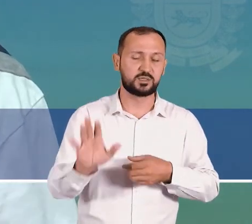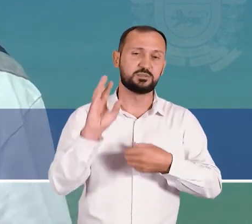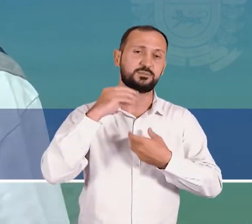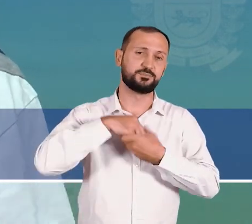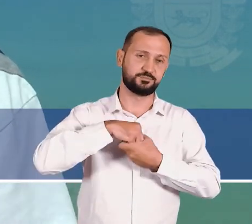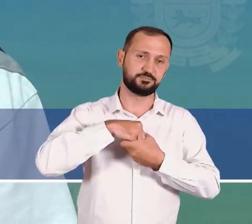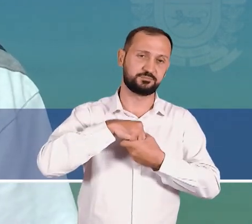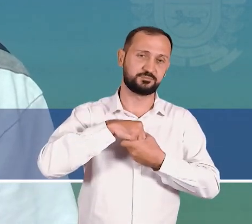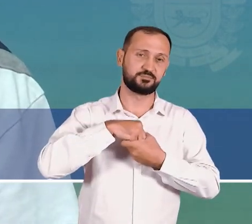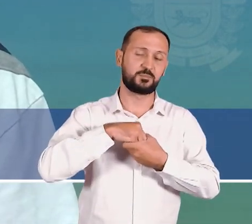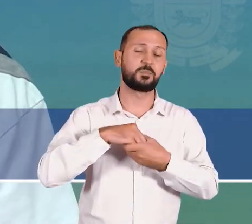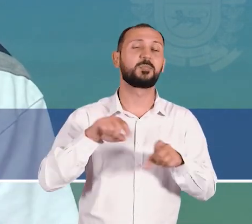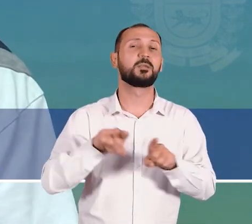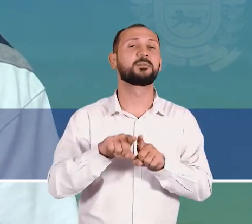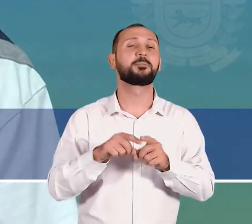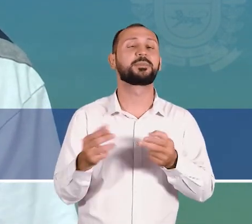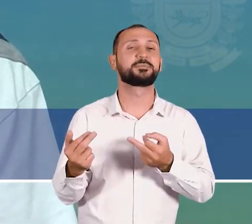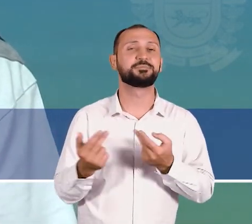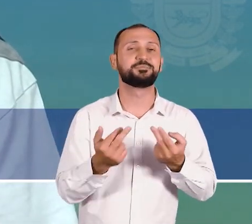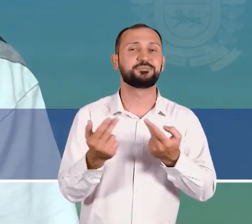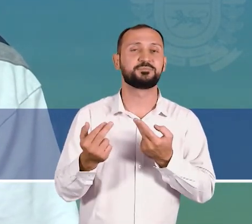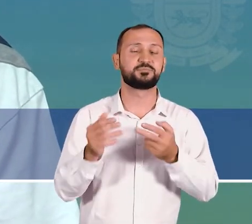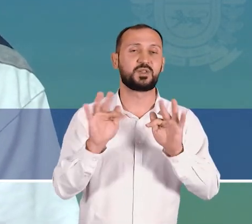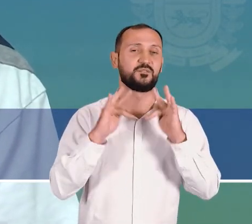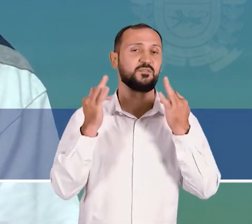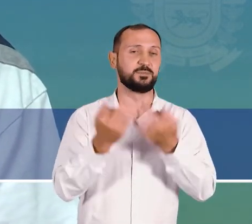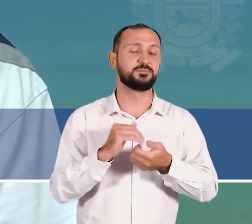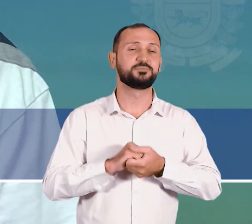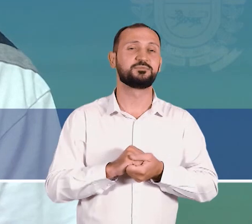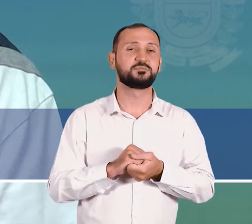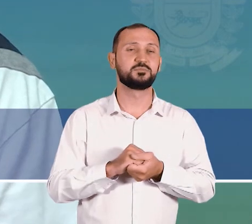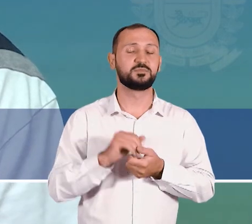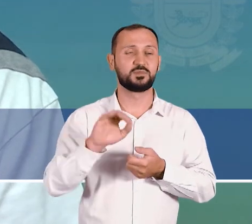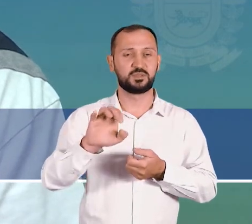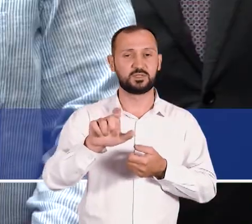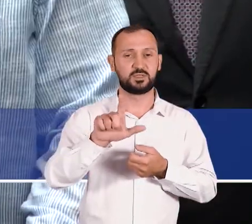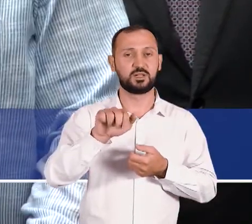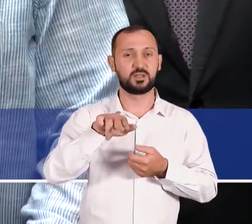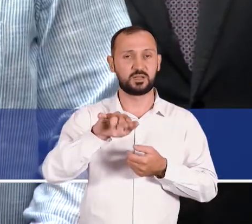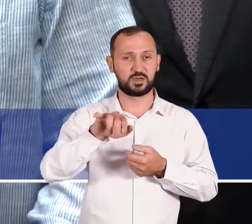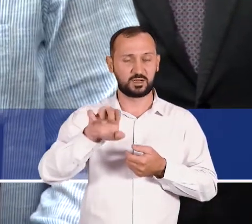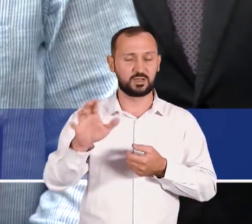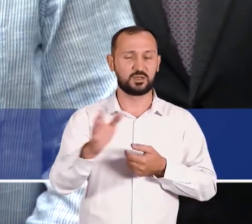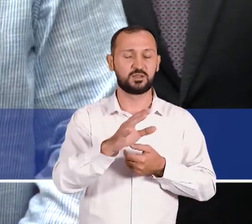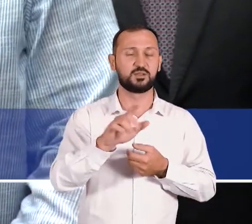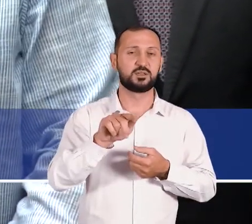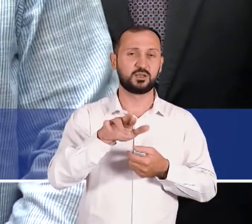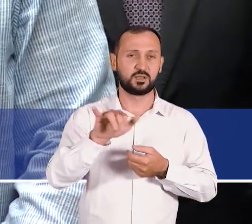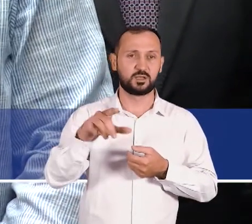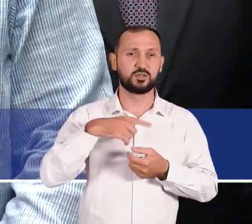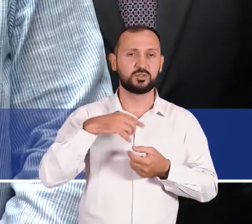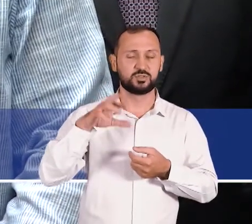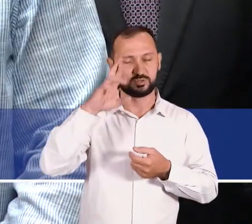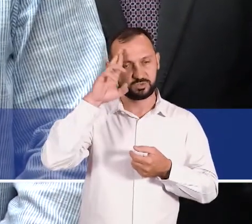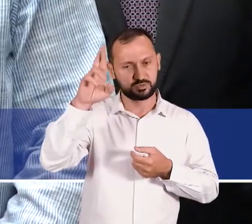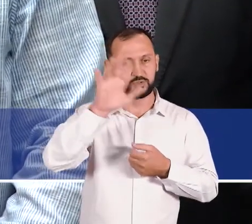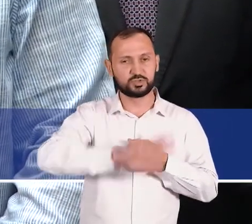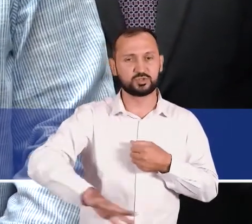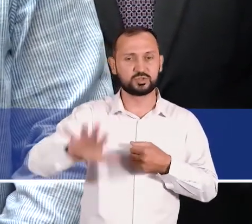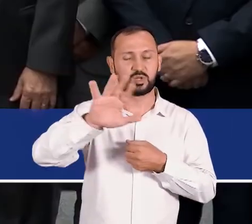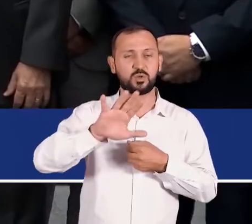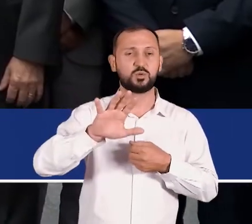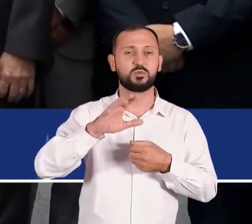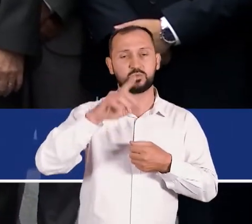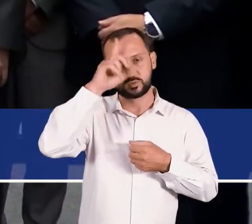de alimentação das crianças internamente e, ao mesmo tempo, também as famílias. Enier Guerreiro, diretor-geral do Hospital